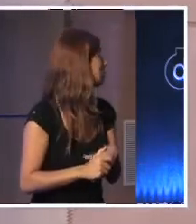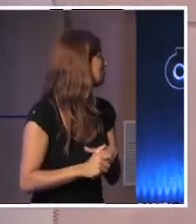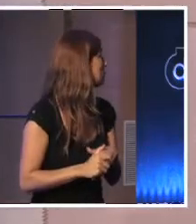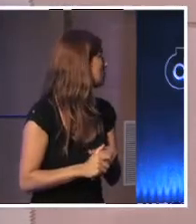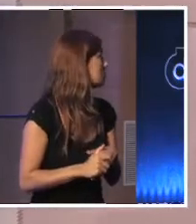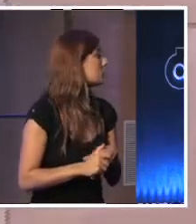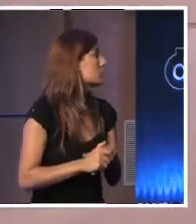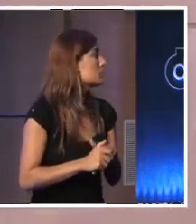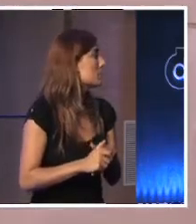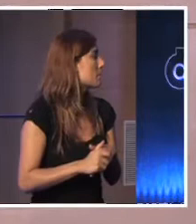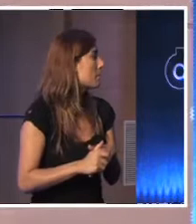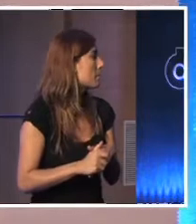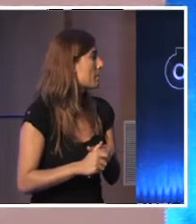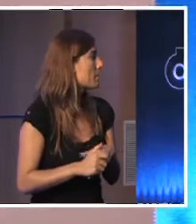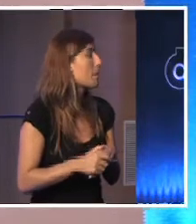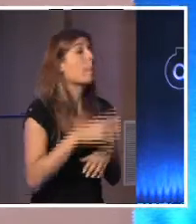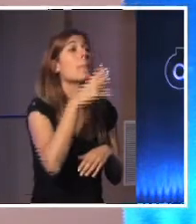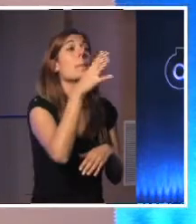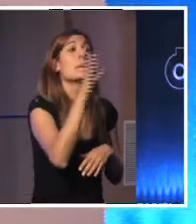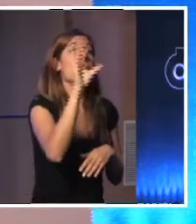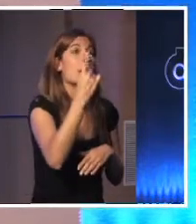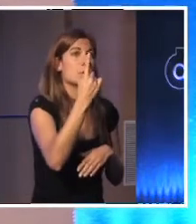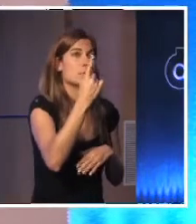resta-nos dizer que